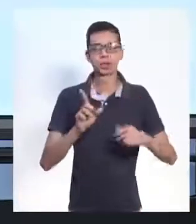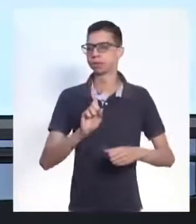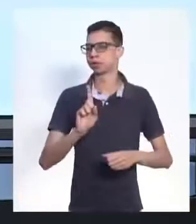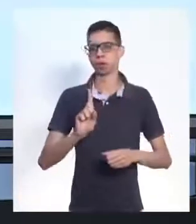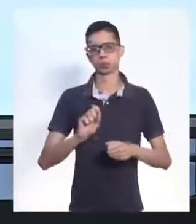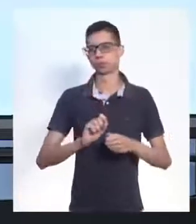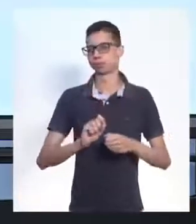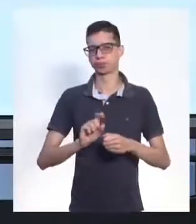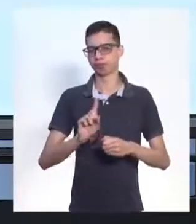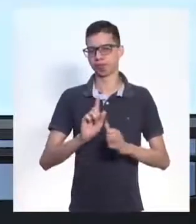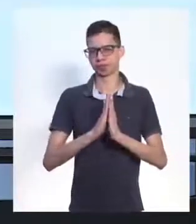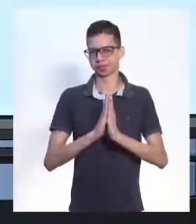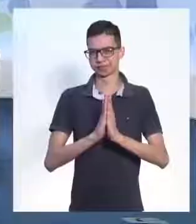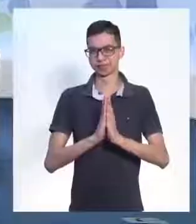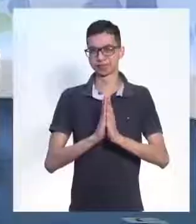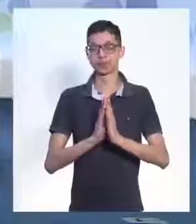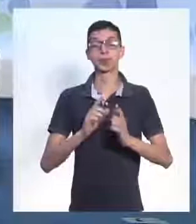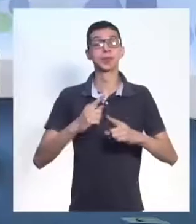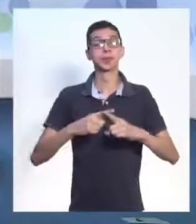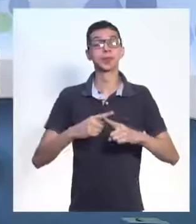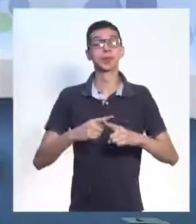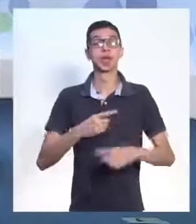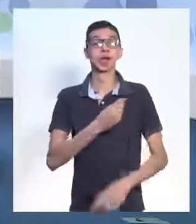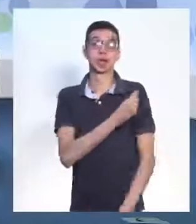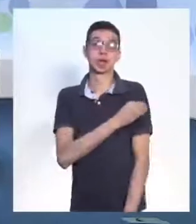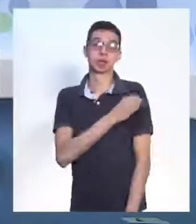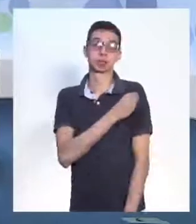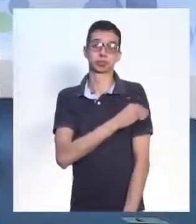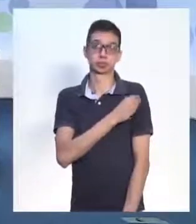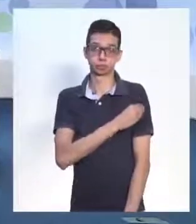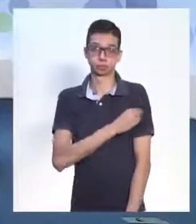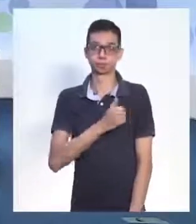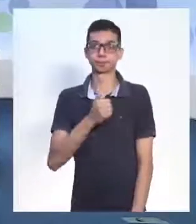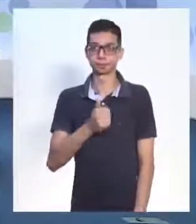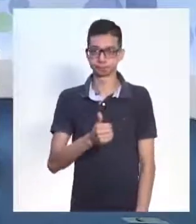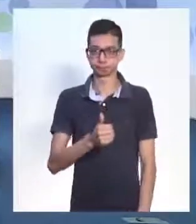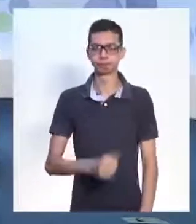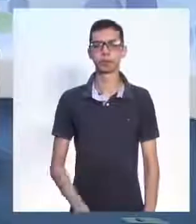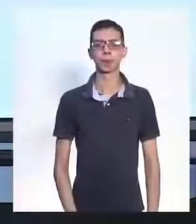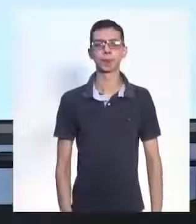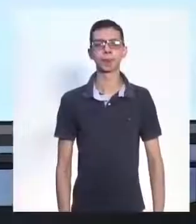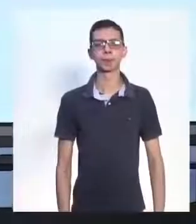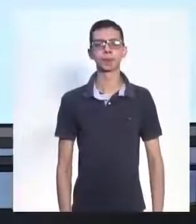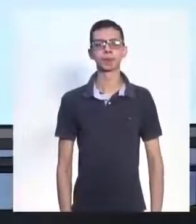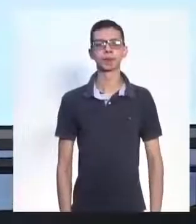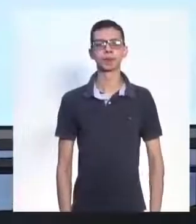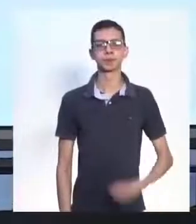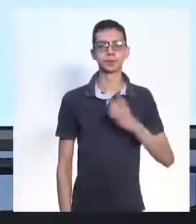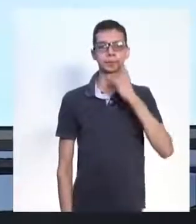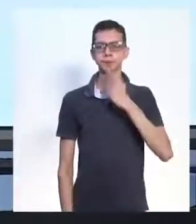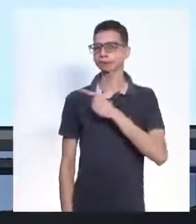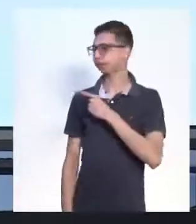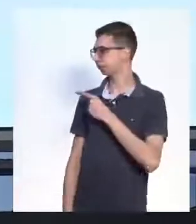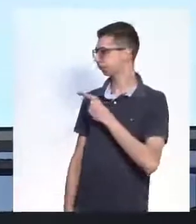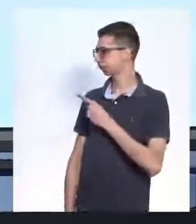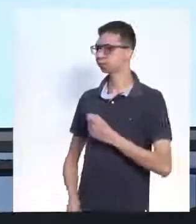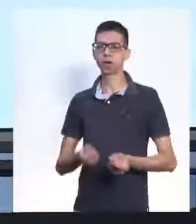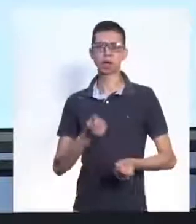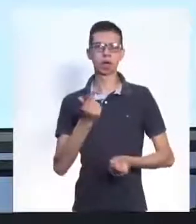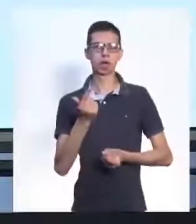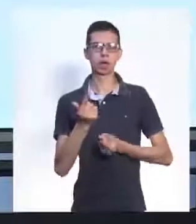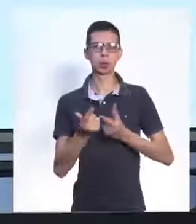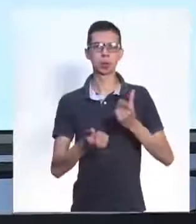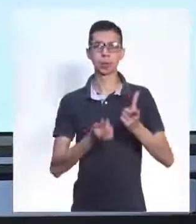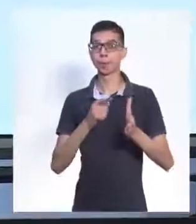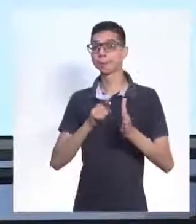tentem fazer esse experimento em casa por conta do álcool. Isso daqui, ó, alguns até me perguntaram, esse